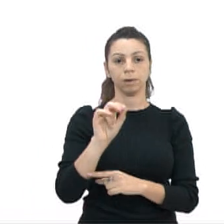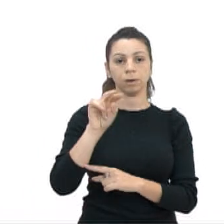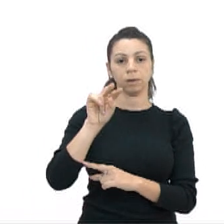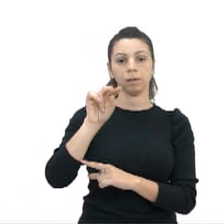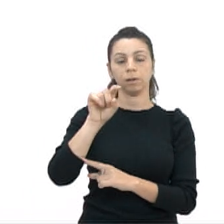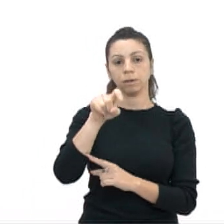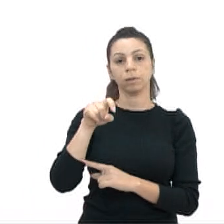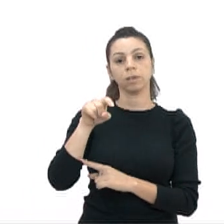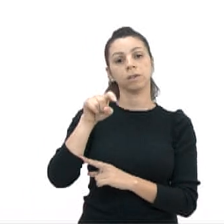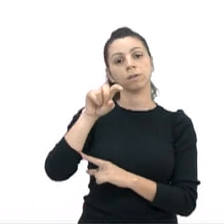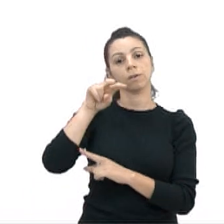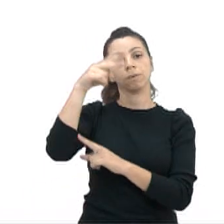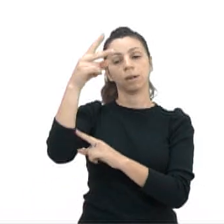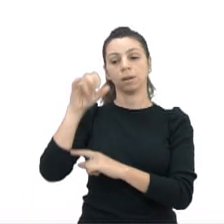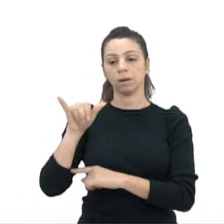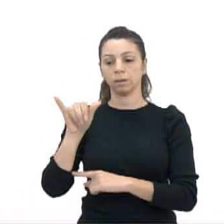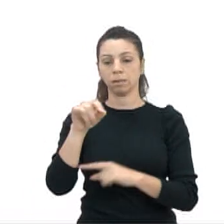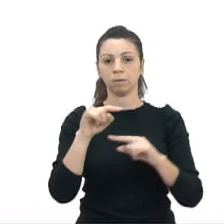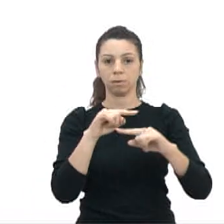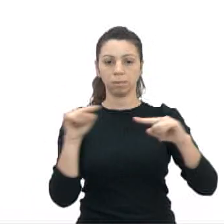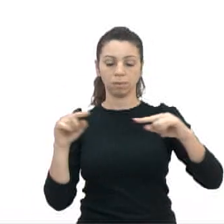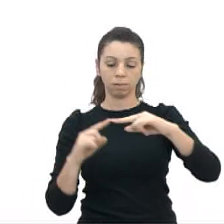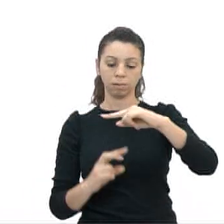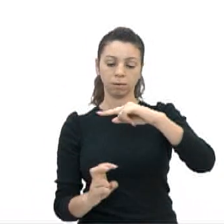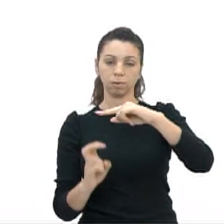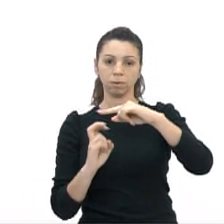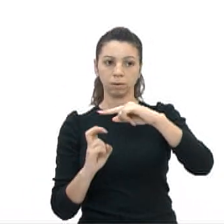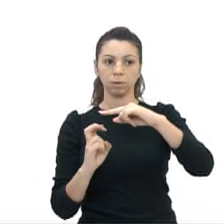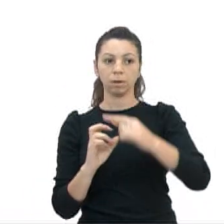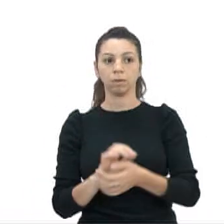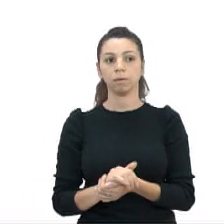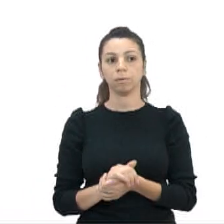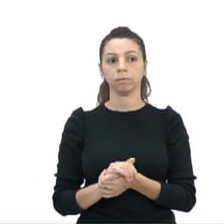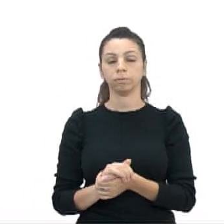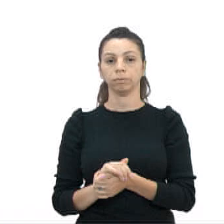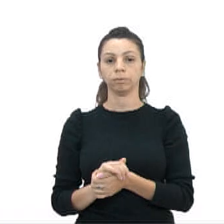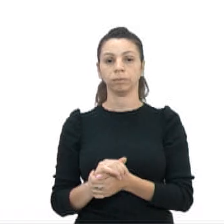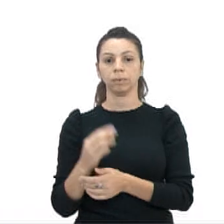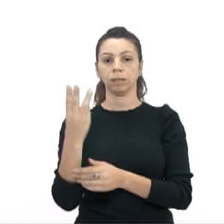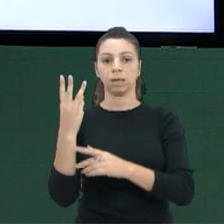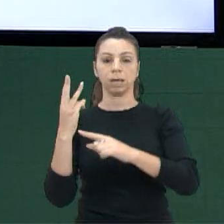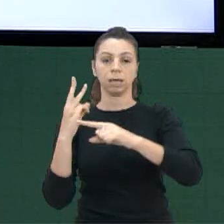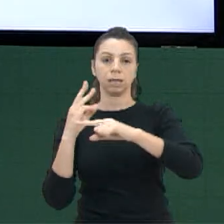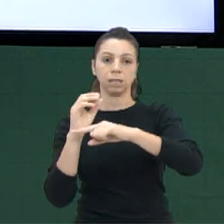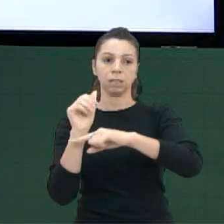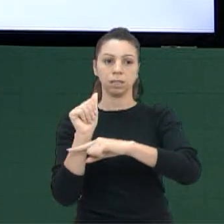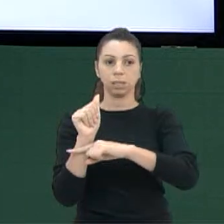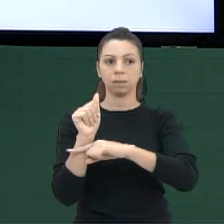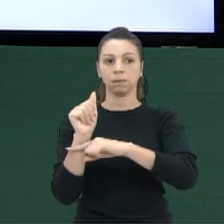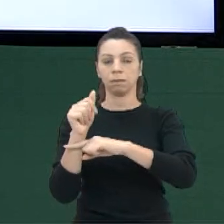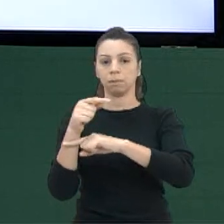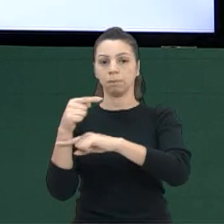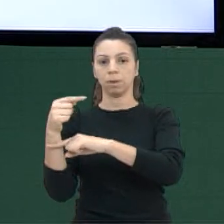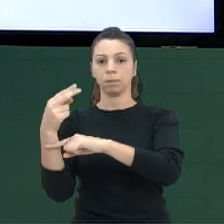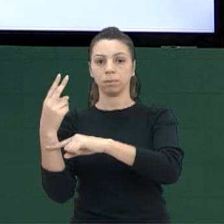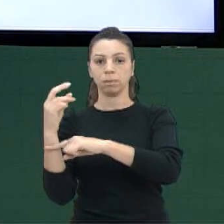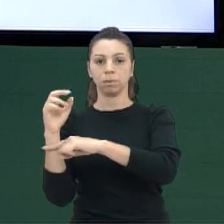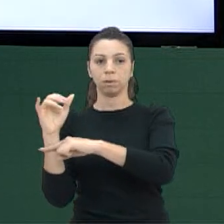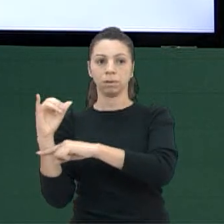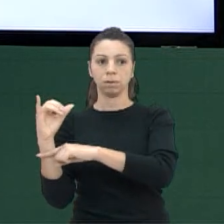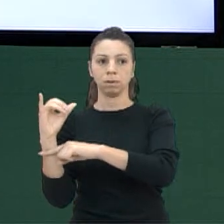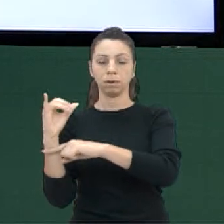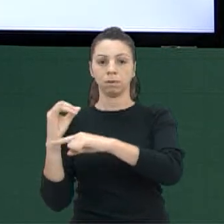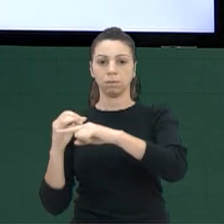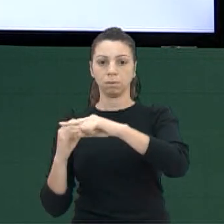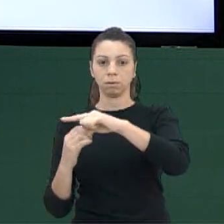5, 3a menos 2c divididos por 10. Então, eu tenho uma fração ou um número inteiro, o qual